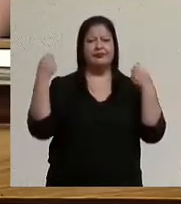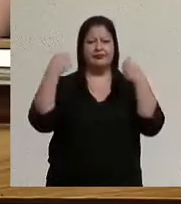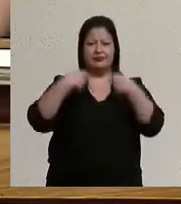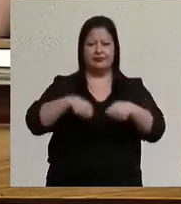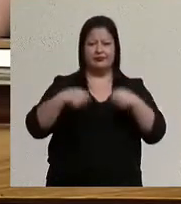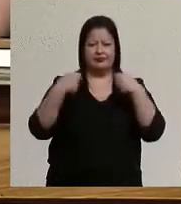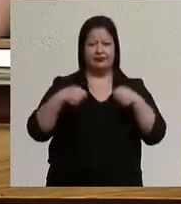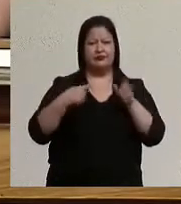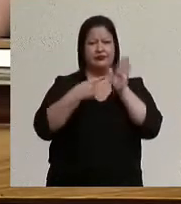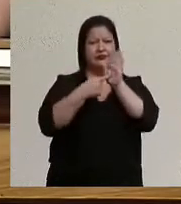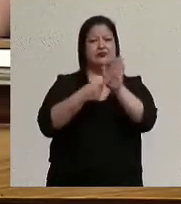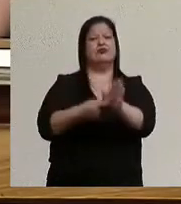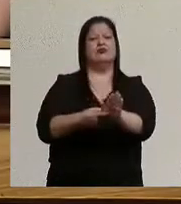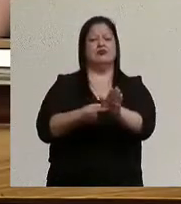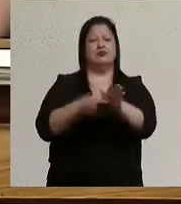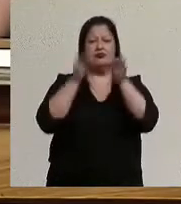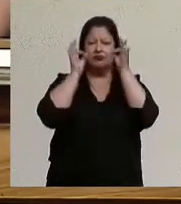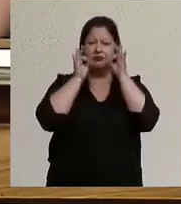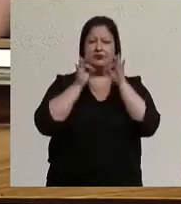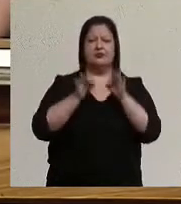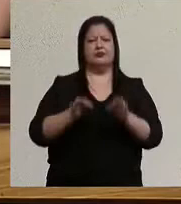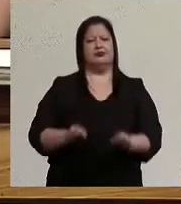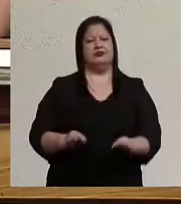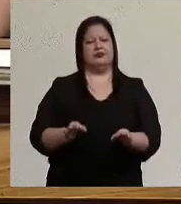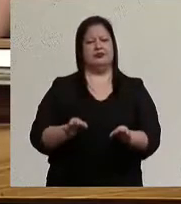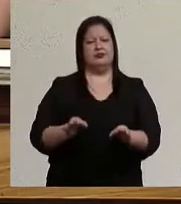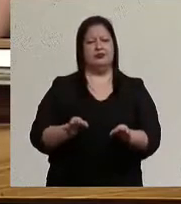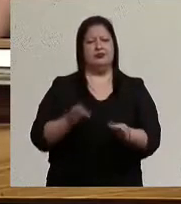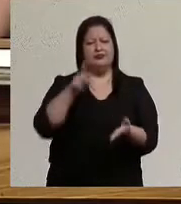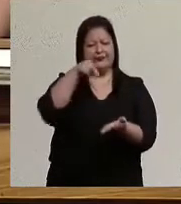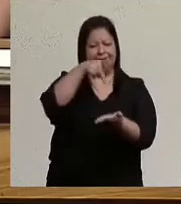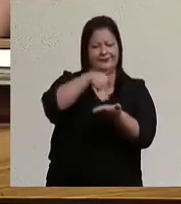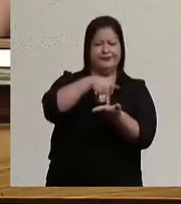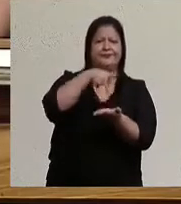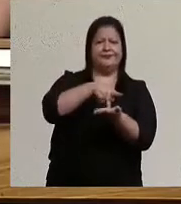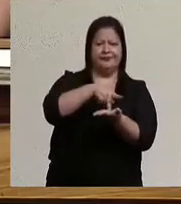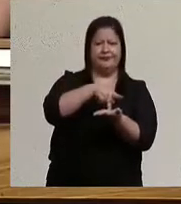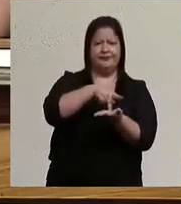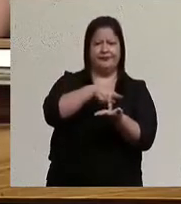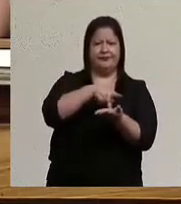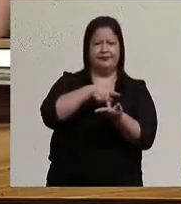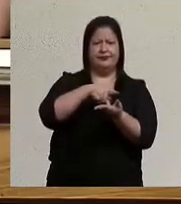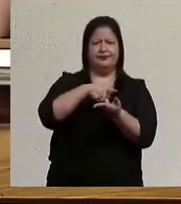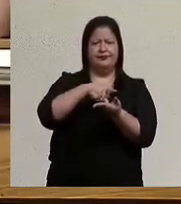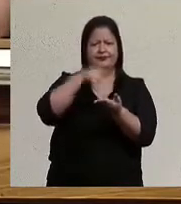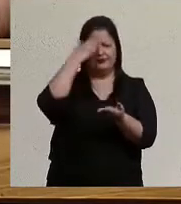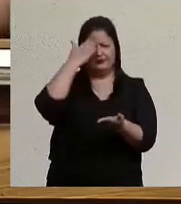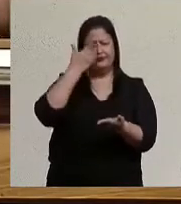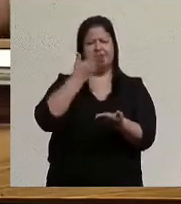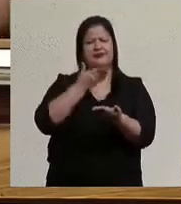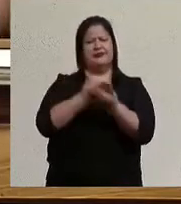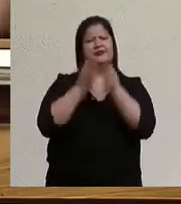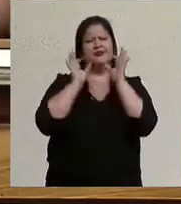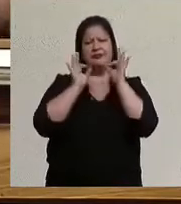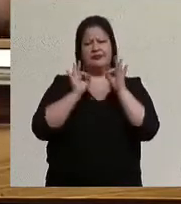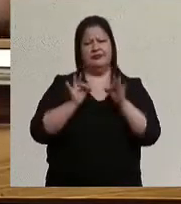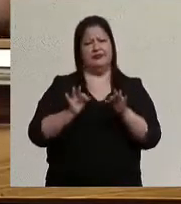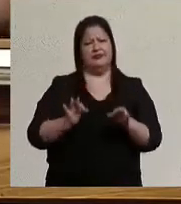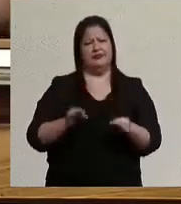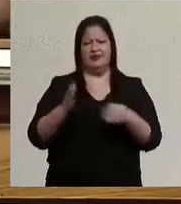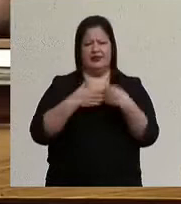tem que ser baseado é pautada uma eleição tem que ser pautada na verdade na lealdade né